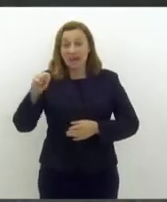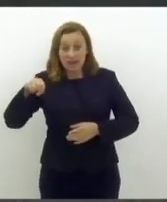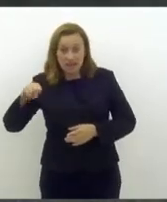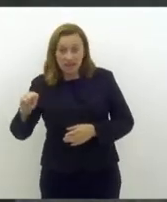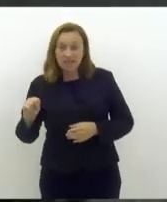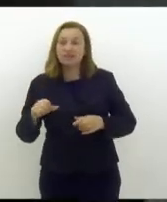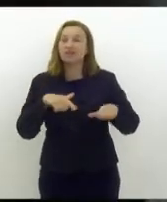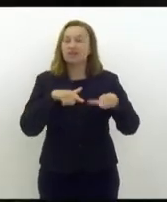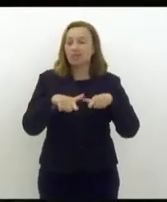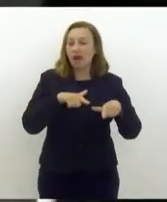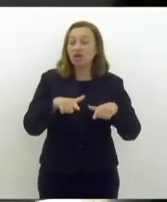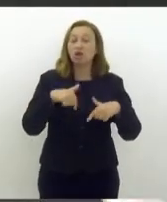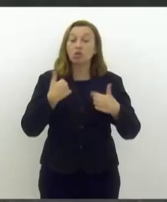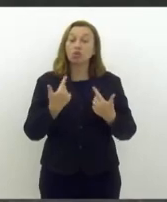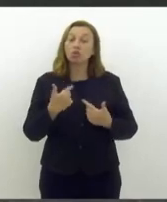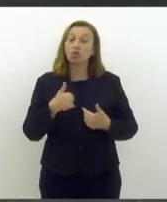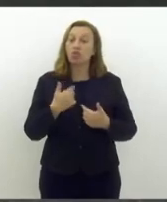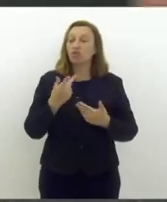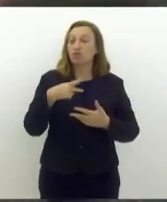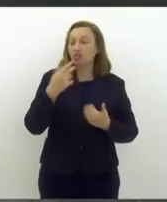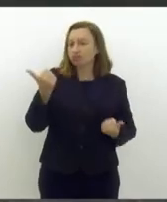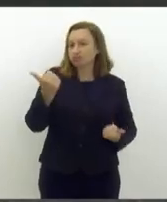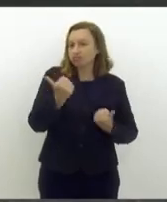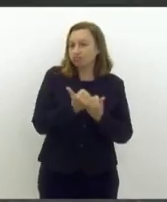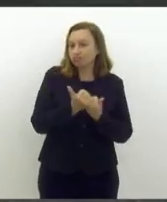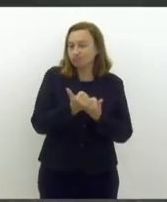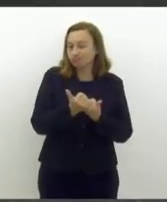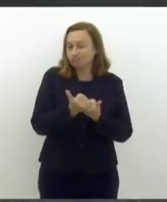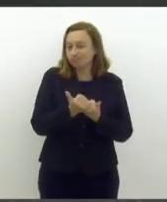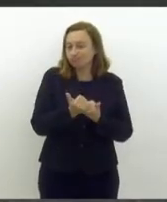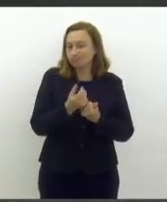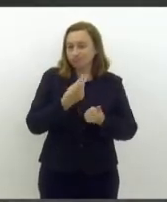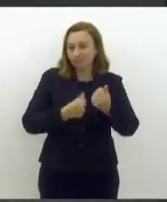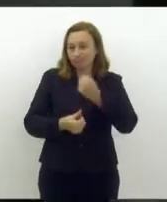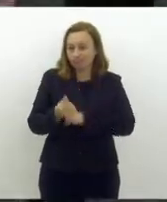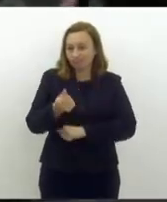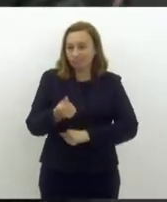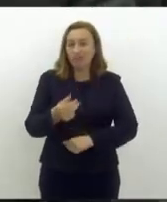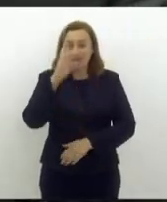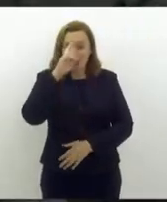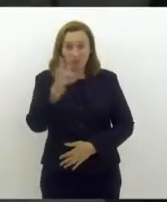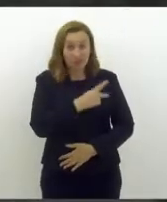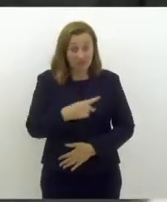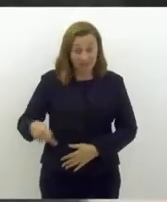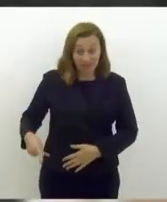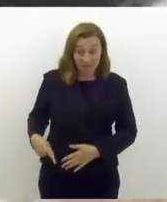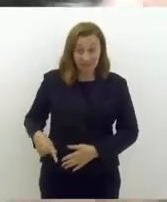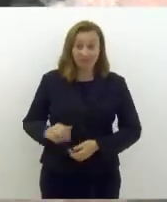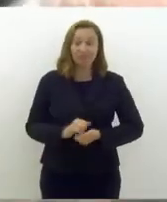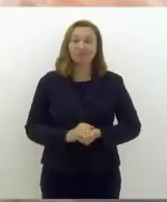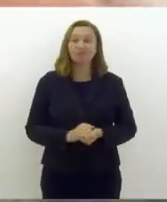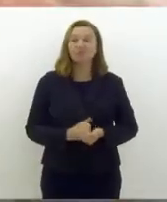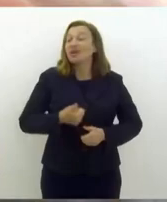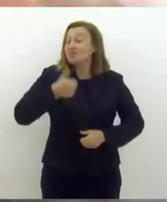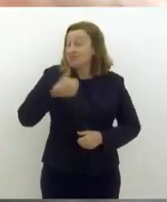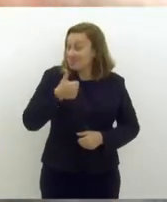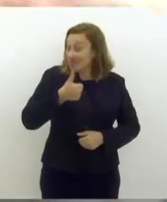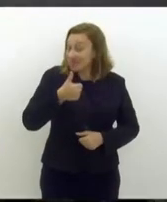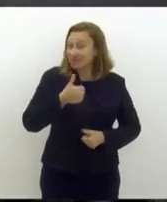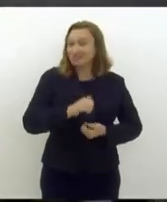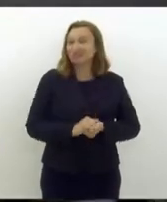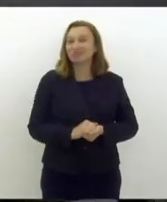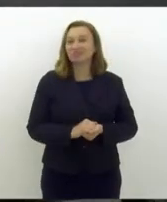revelando o meu apoio Incondicional seu presidente primeiro eu quero